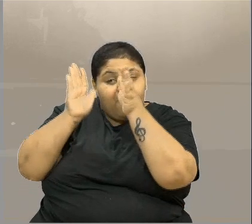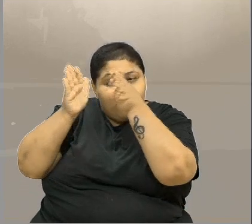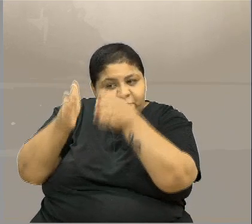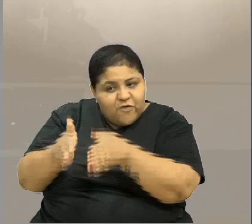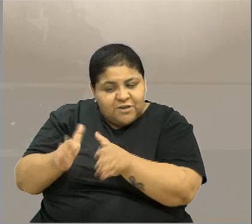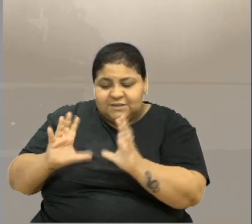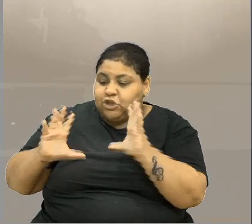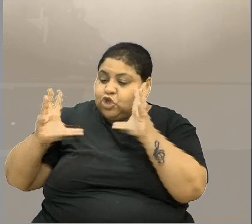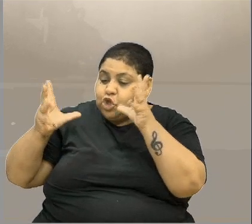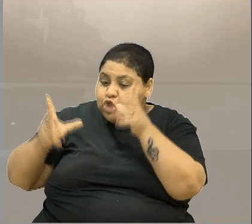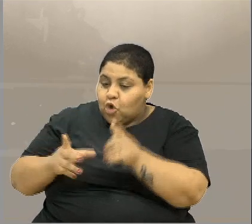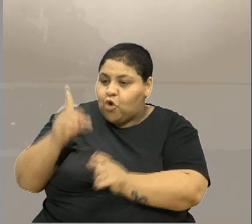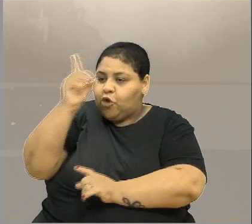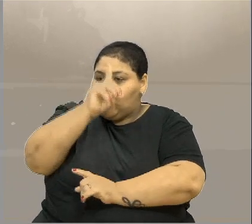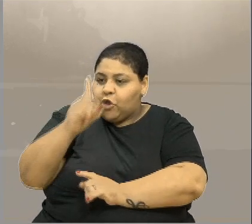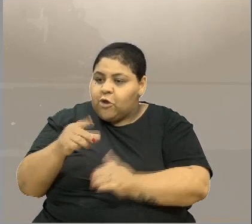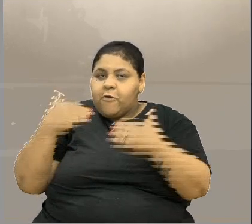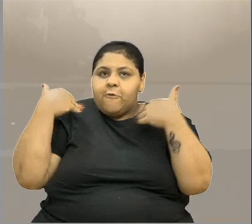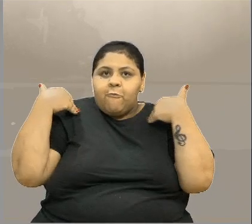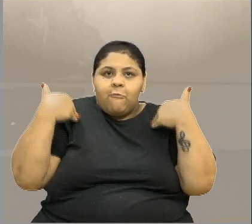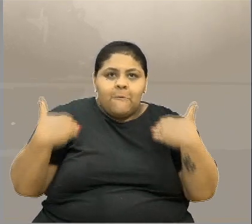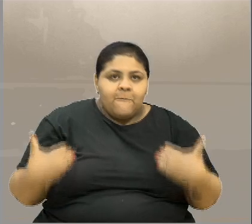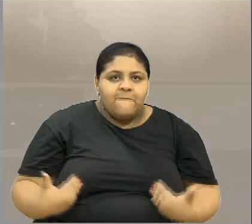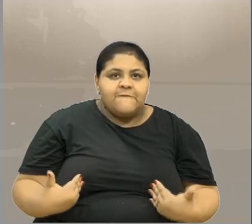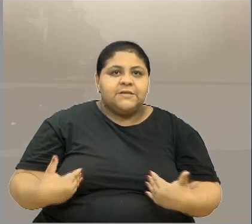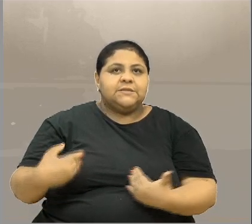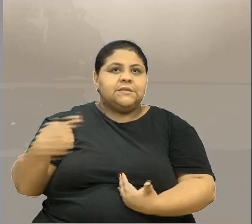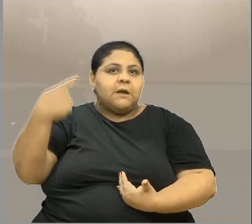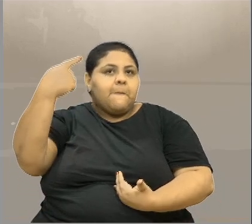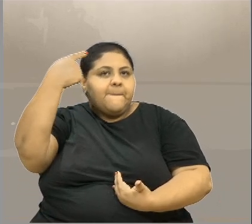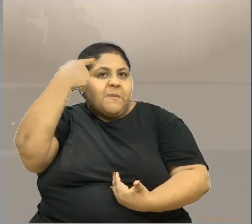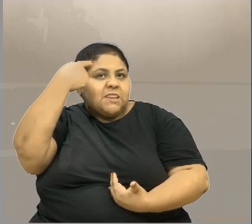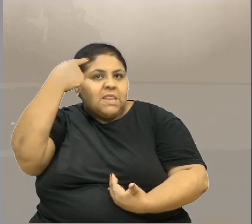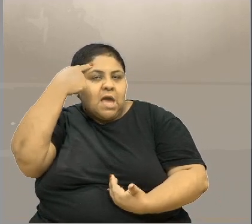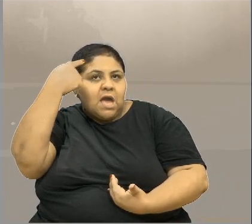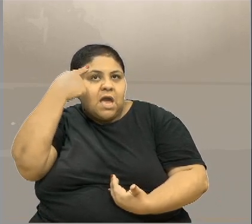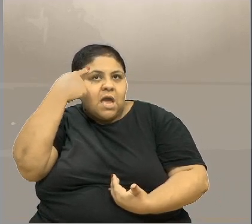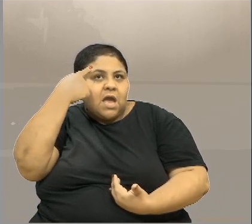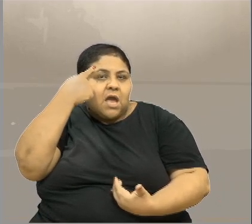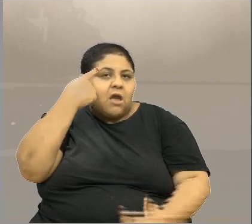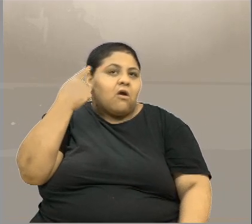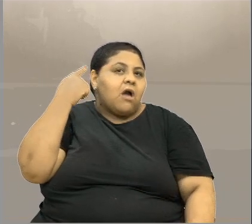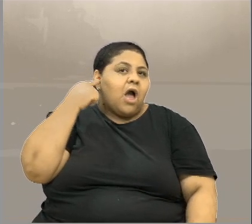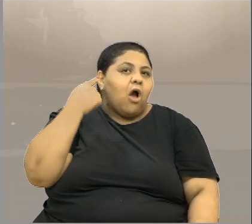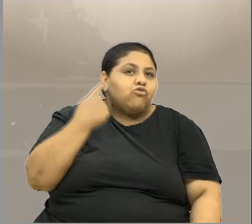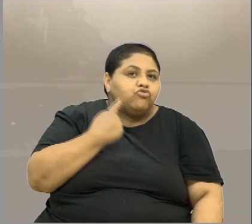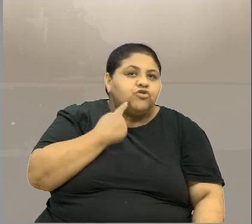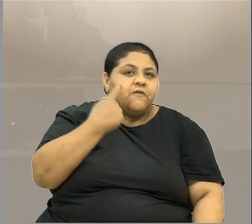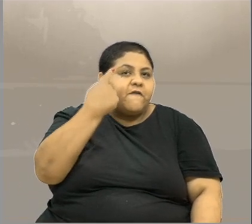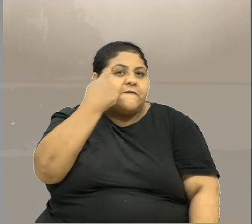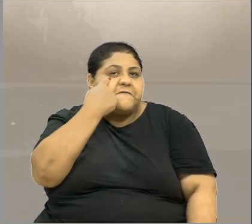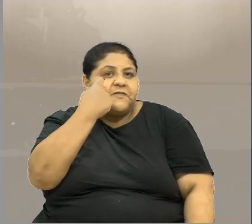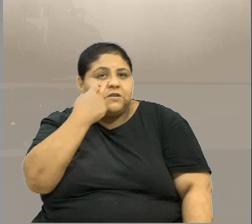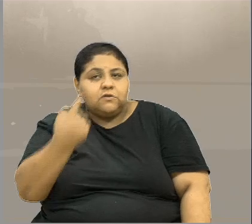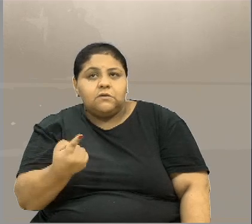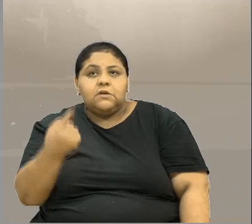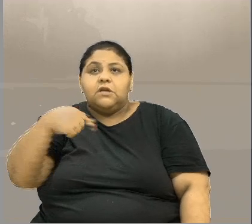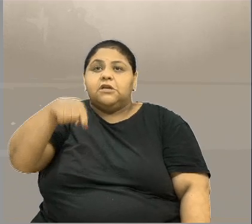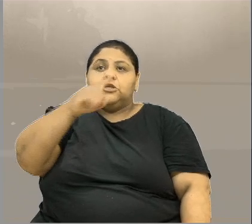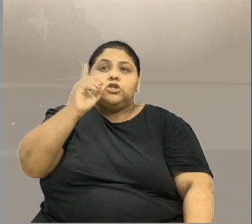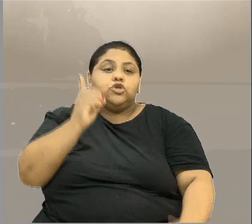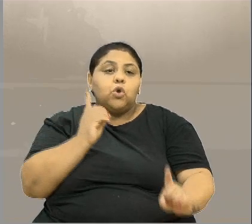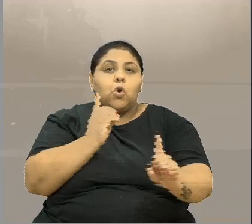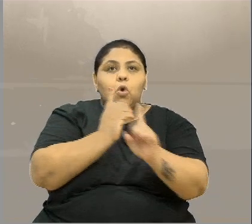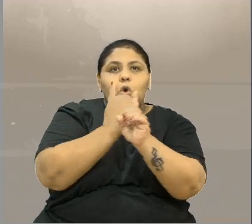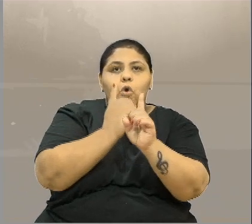as deficiências, física, intelectual, auditiva, visual. E aí a gente encontrou, né,